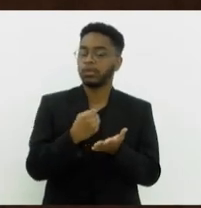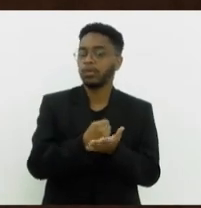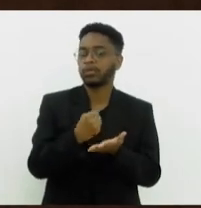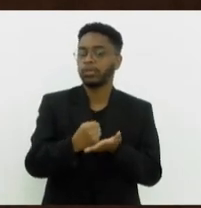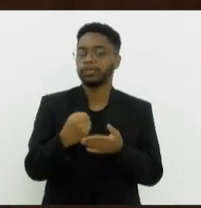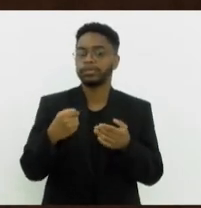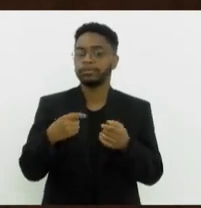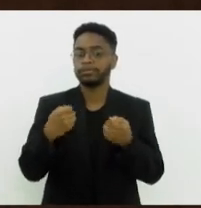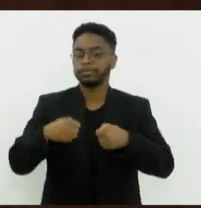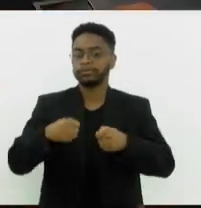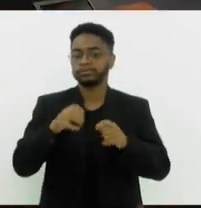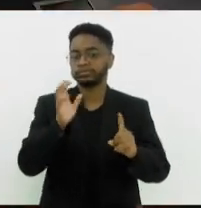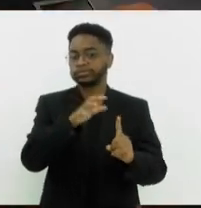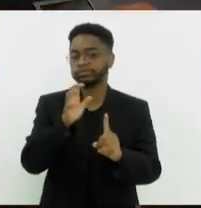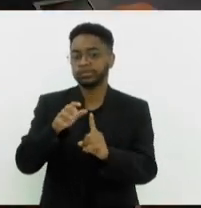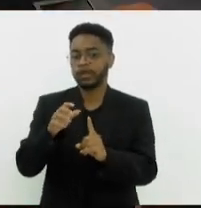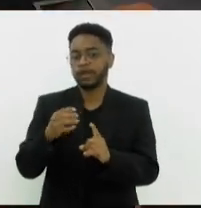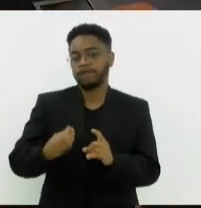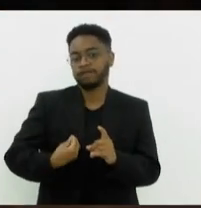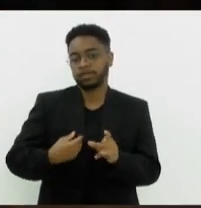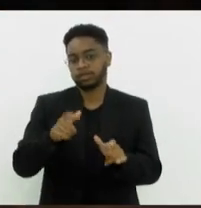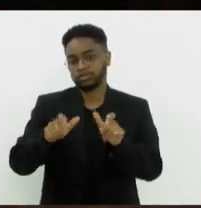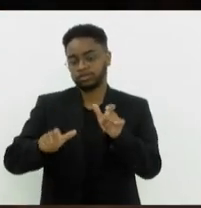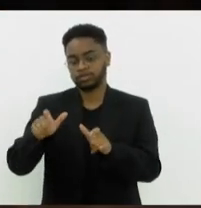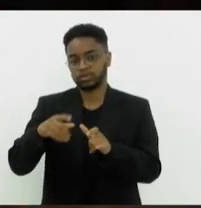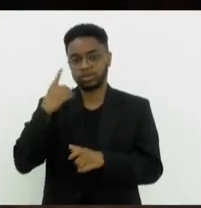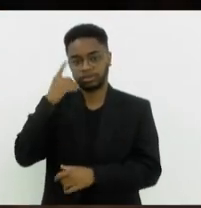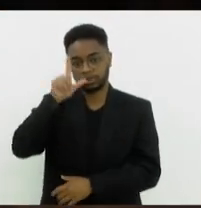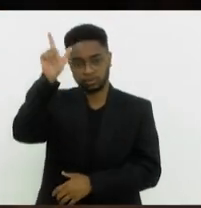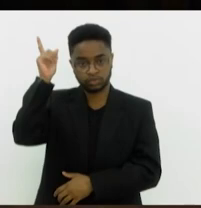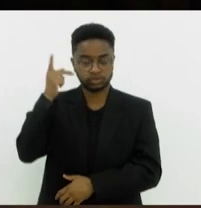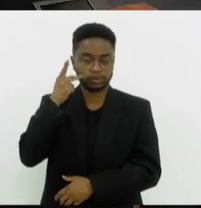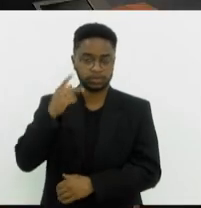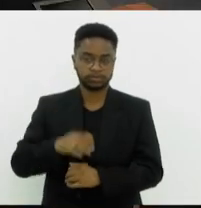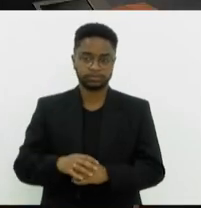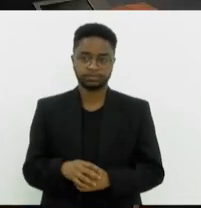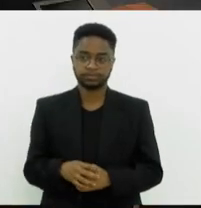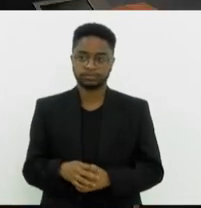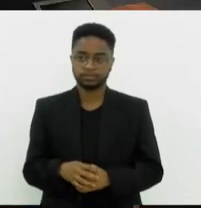do cidadão de bem. Muito obrigado, presidente. Deputado Luiz Paulo. Senhora